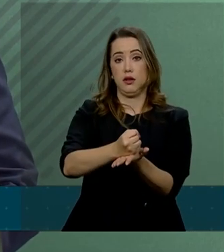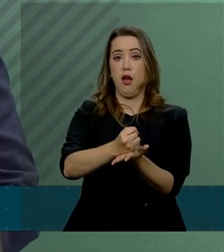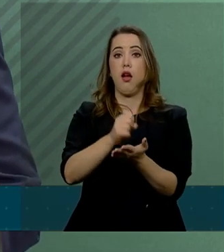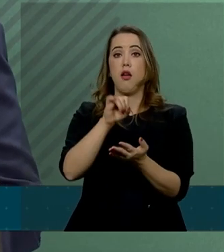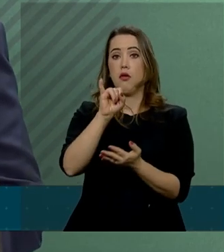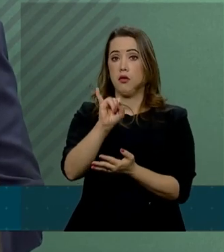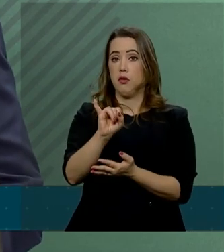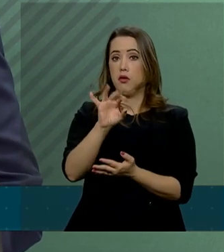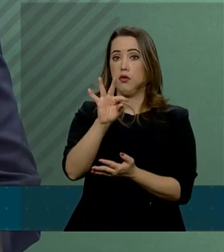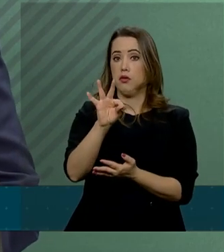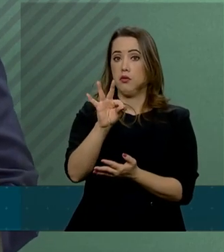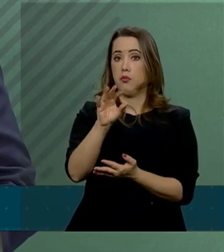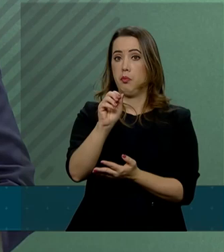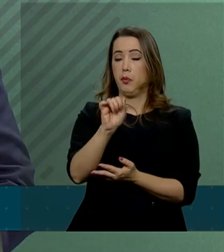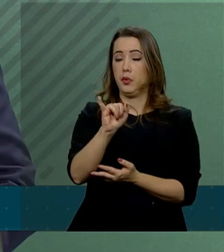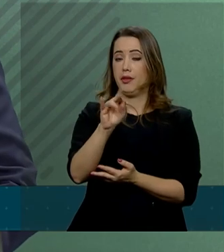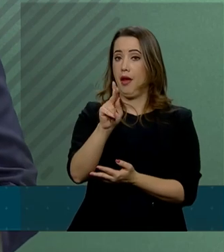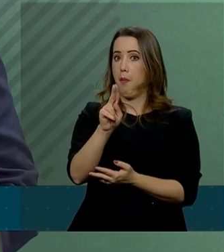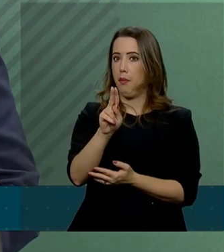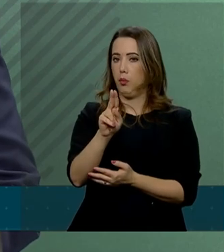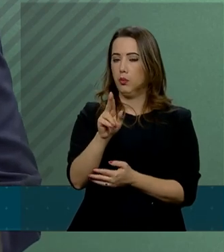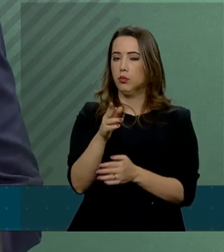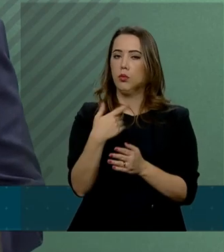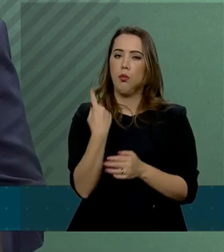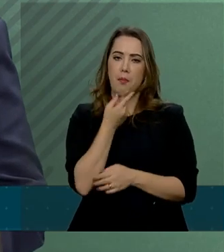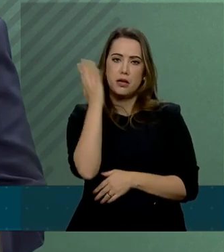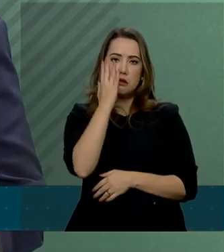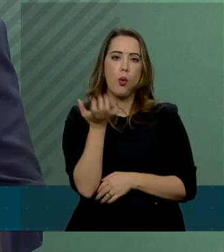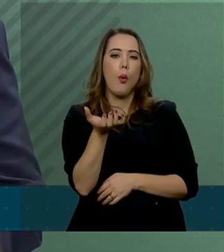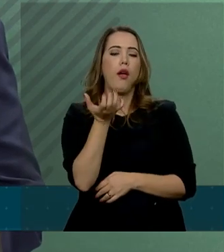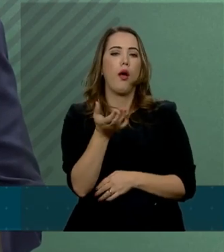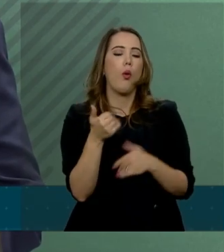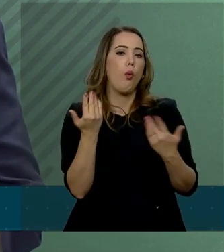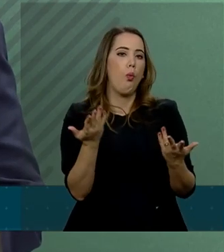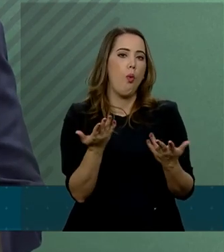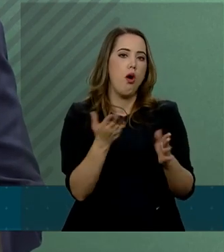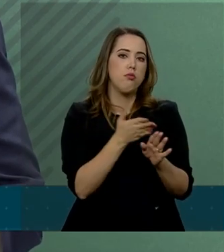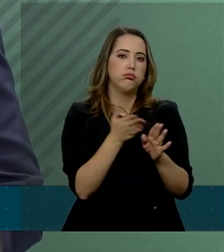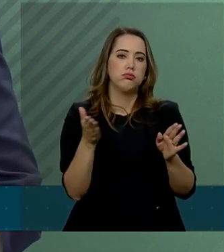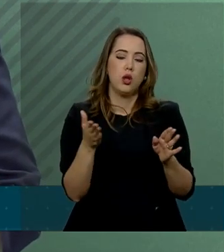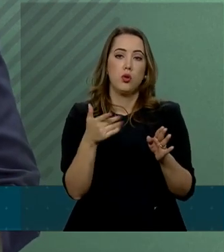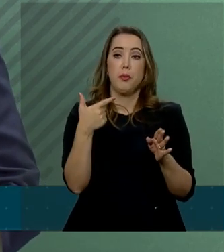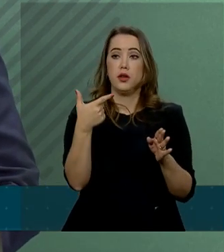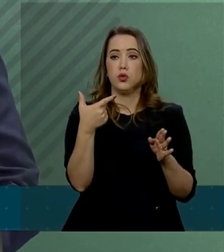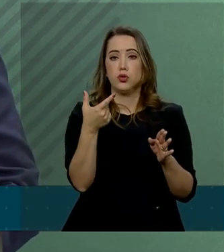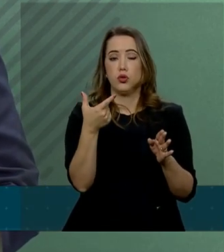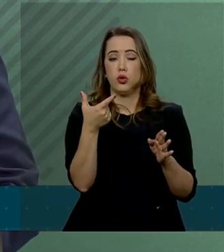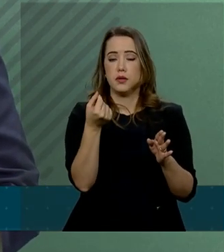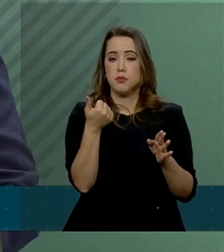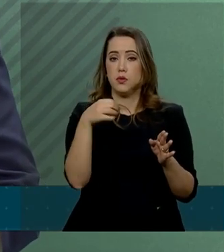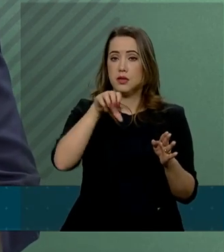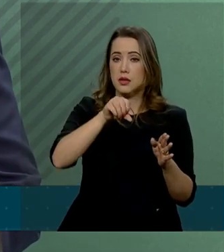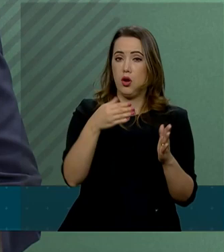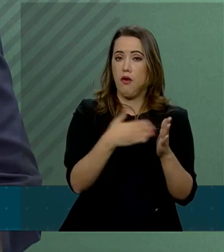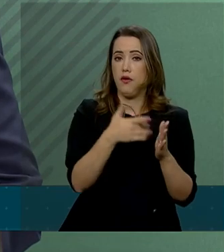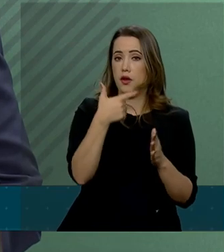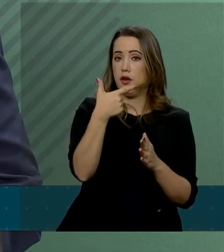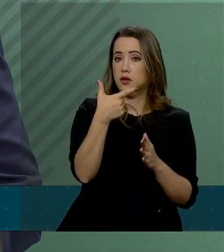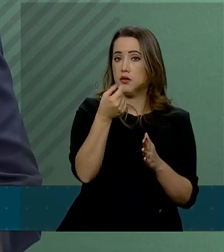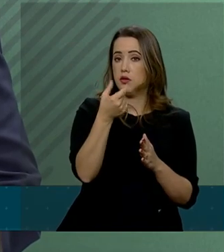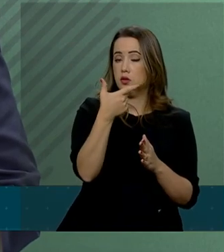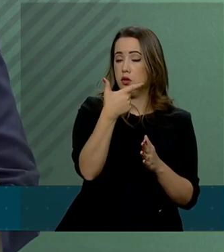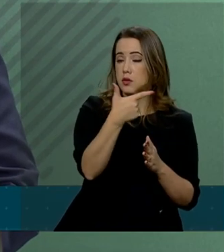do brasil em itaipu no período e 2019 e 2022 o brasil está aberto à